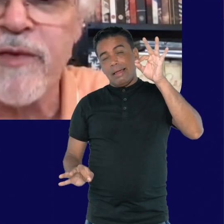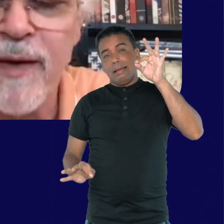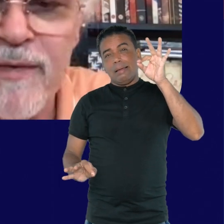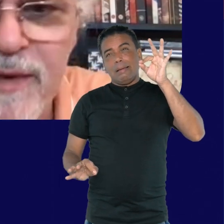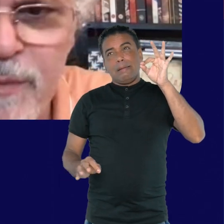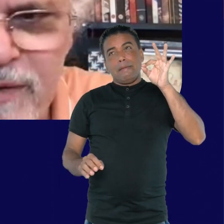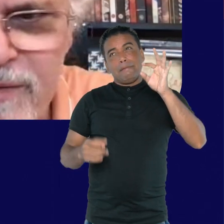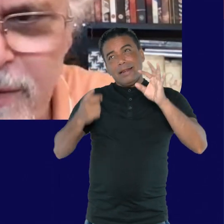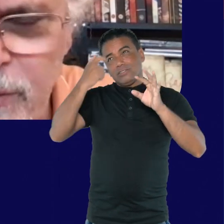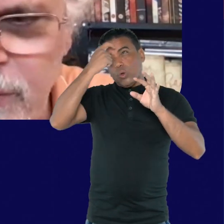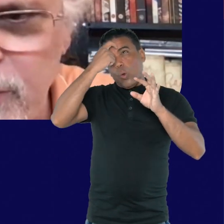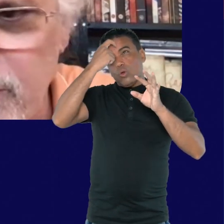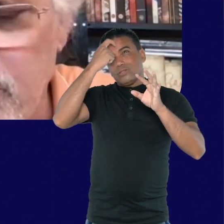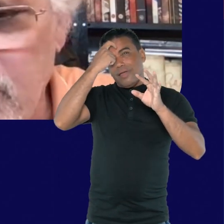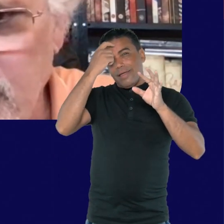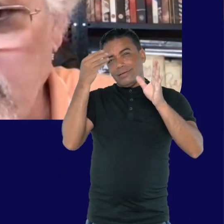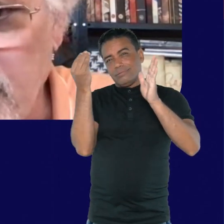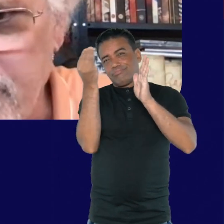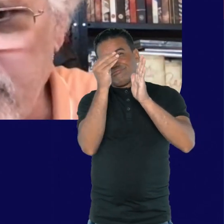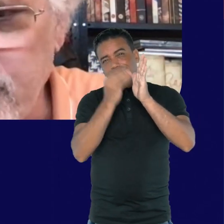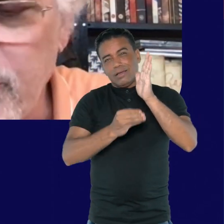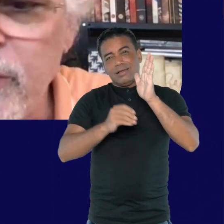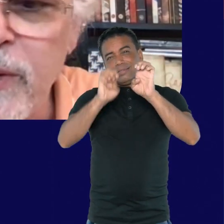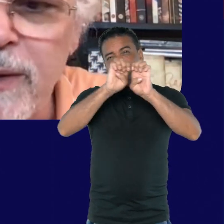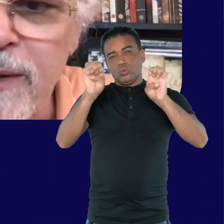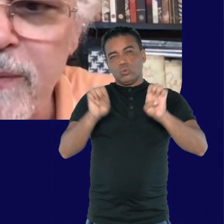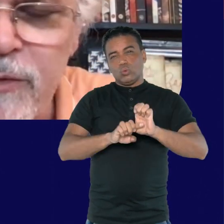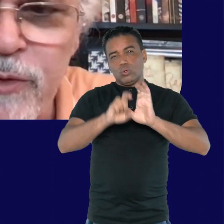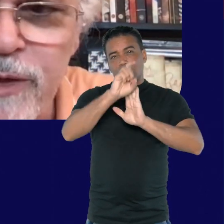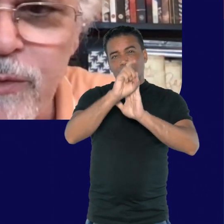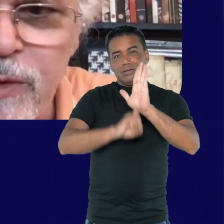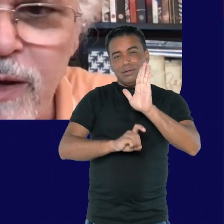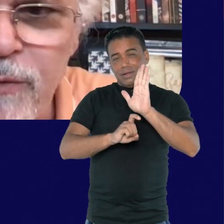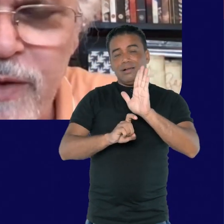de consciência, mas é uma